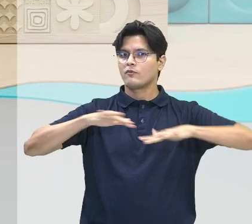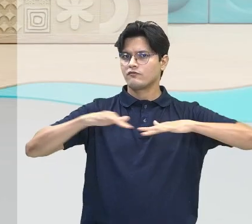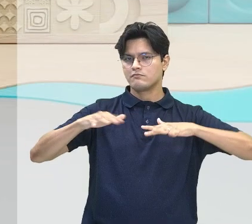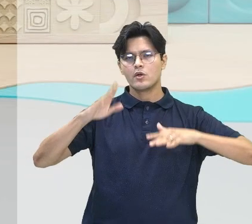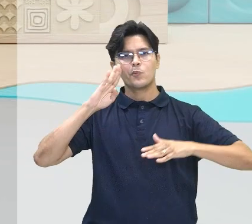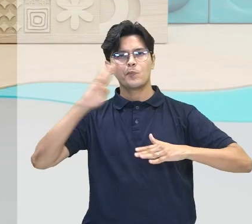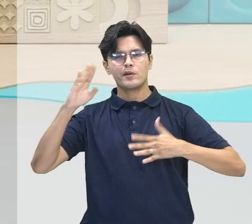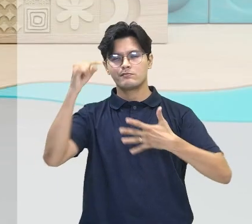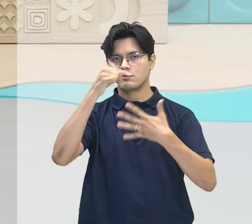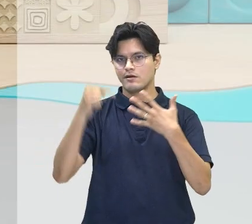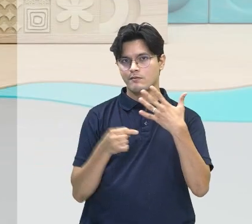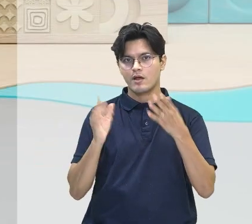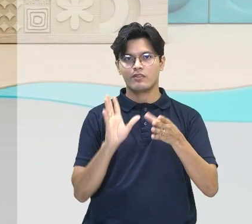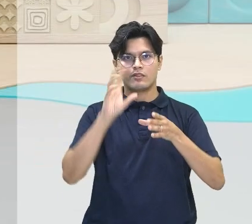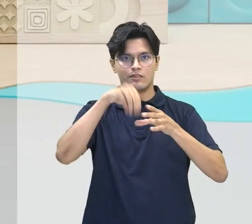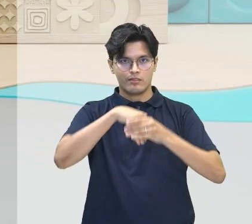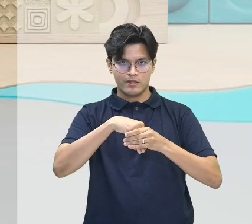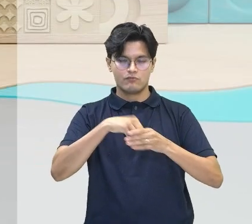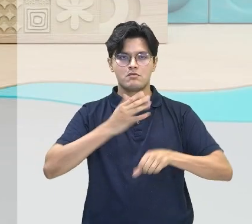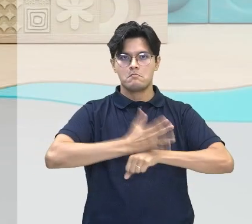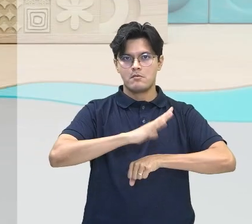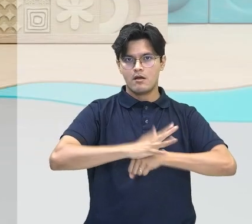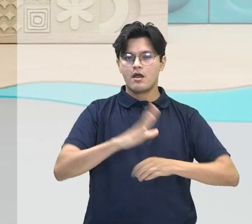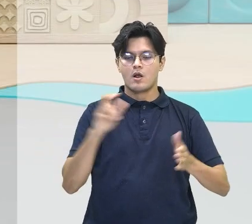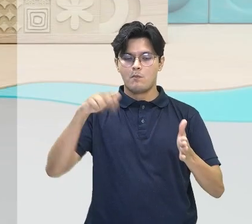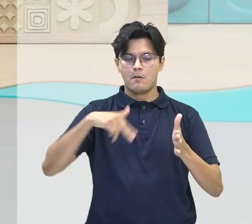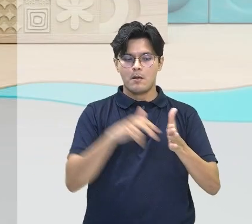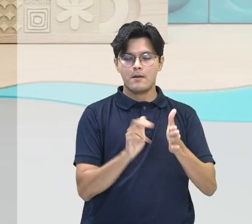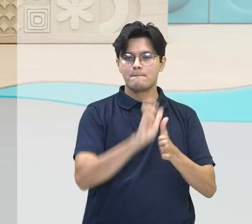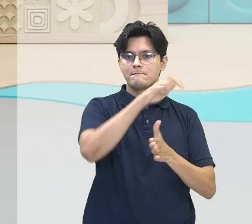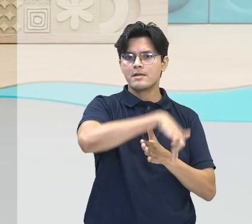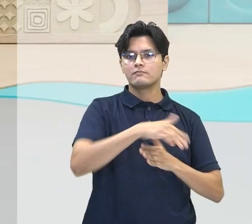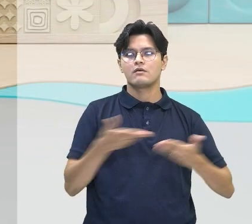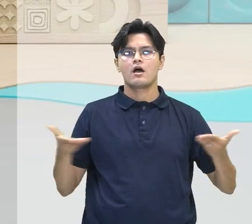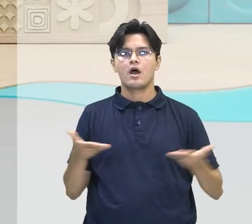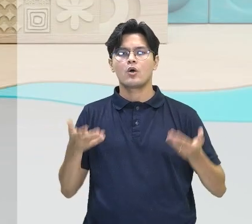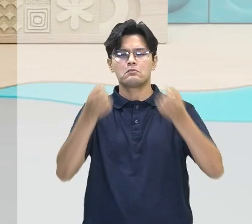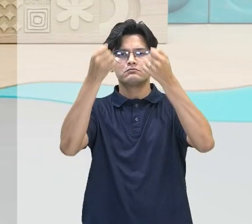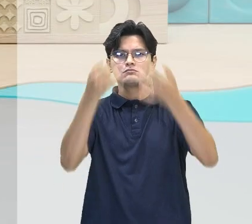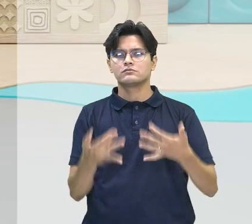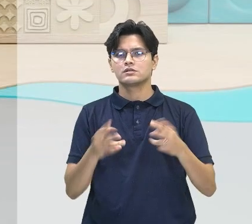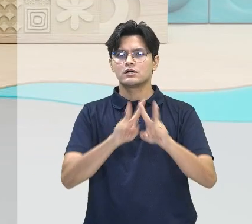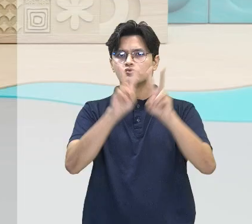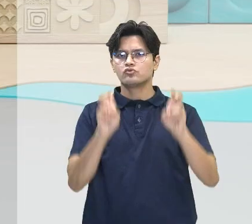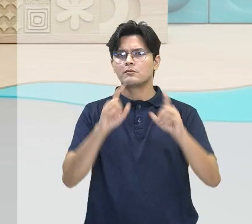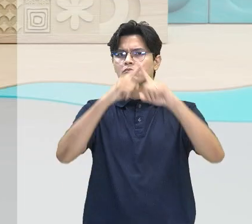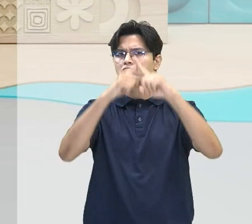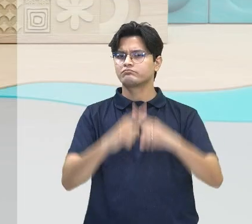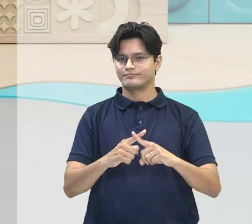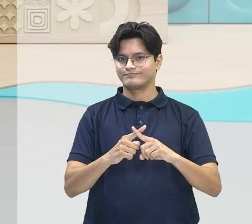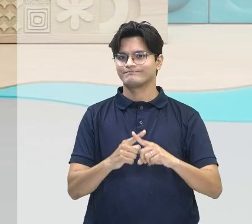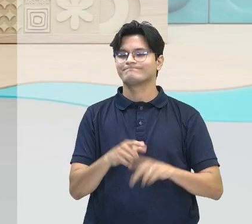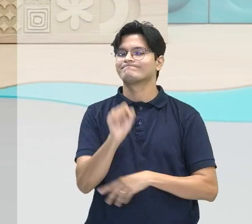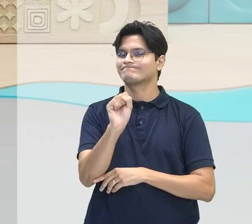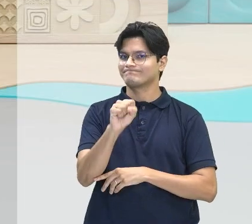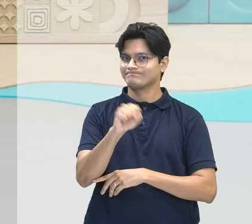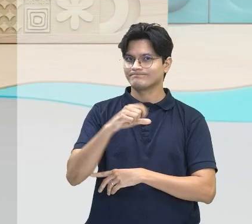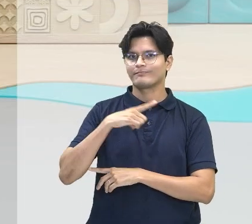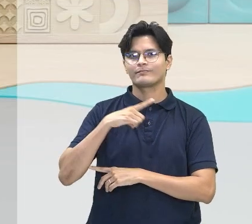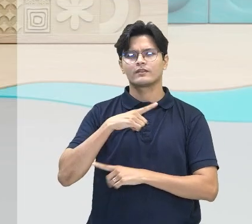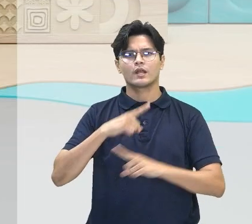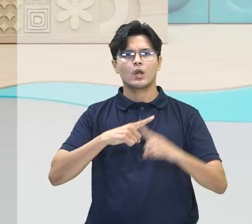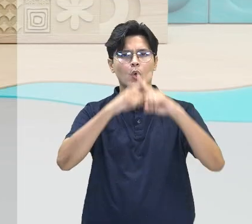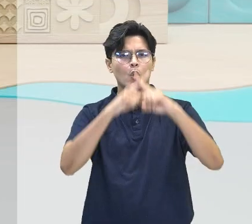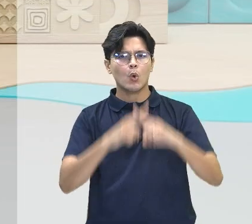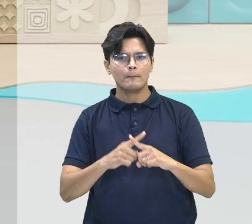da prática do parkour. Agora a gente vai falar, então, sobre as competições, porque sim, existem competições